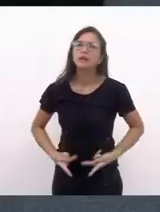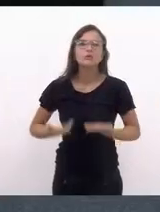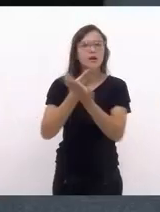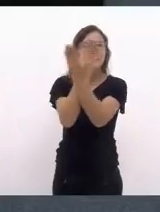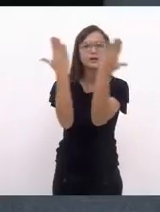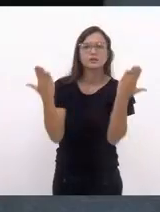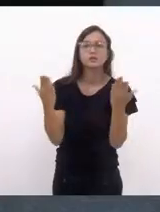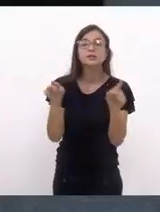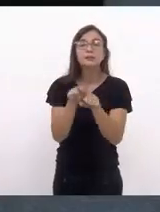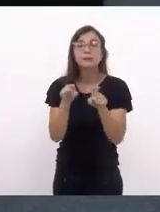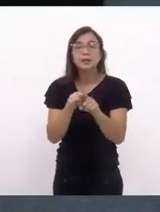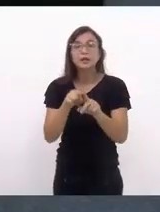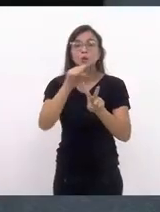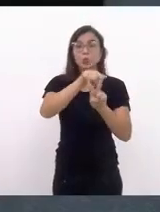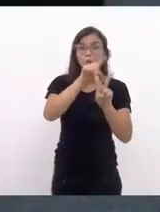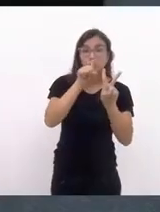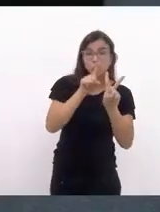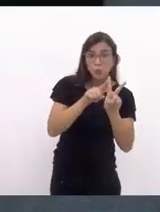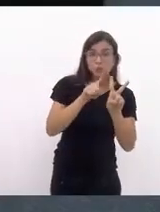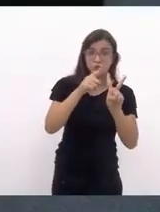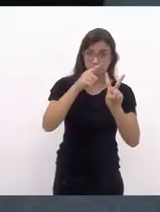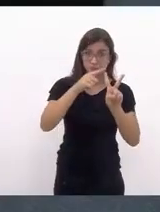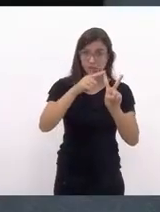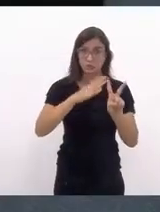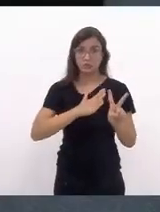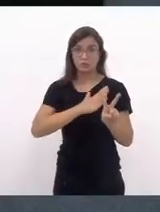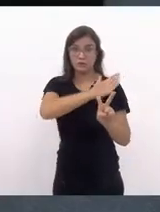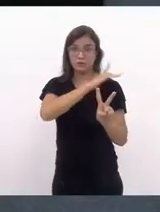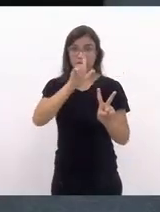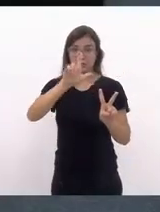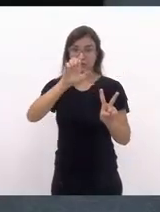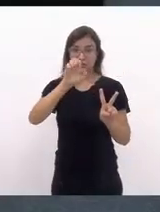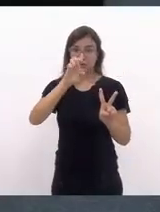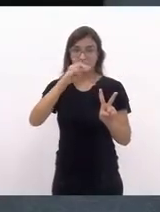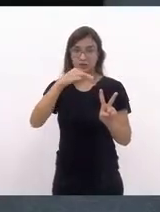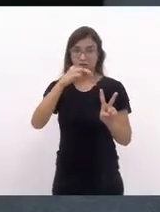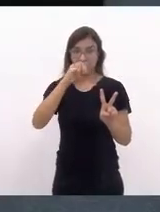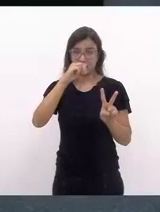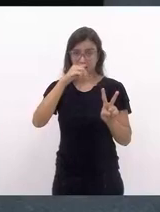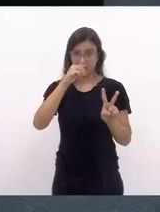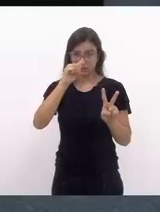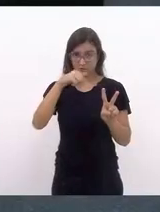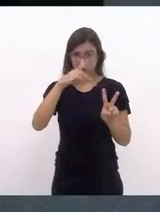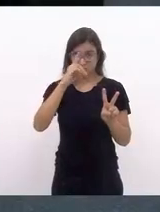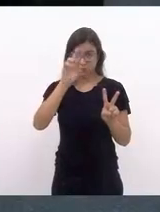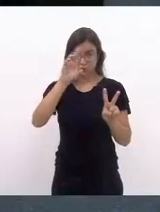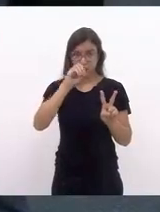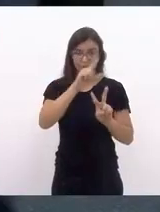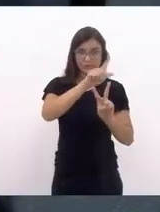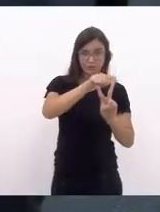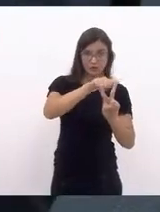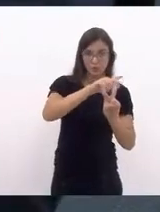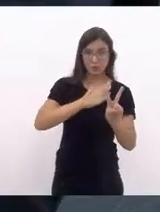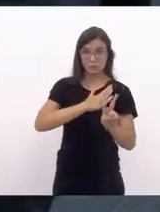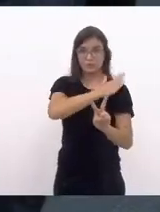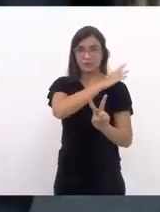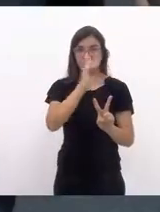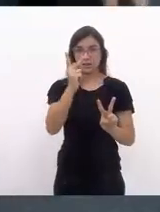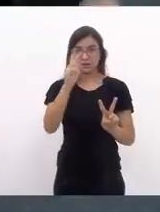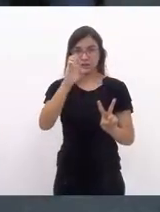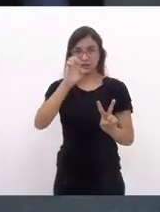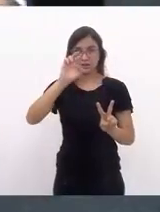gestores da pasta tanto Coronel Leandro quanto o Coronel Henrique que não tem medido esforços para